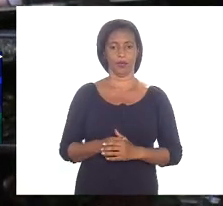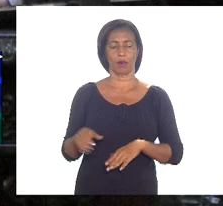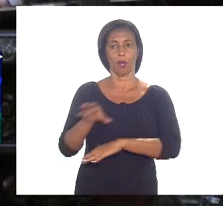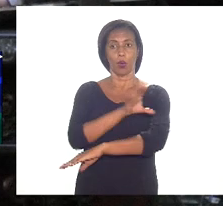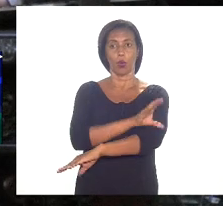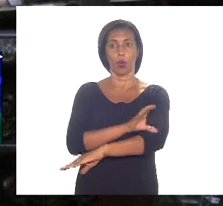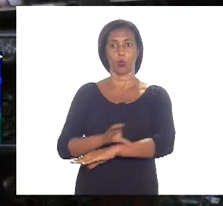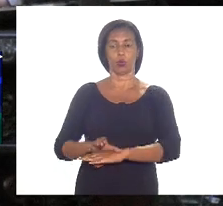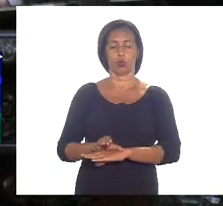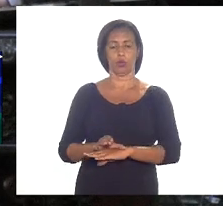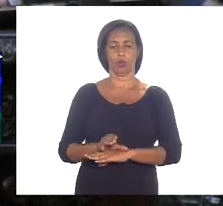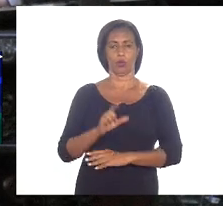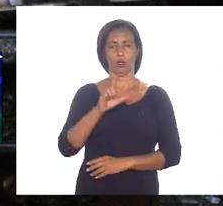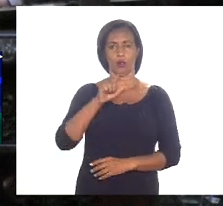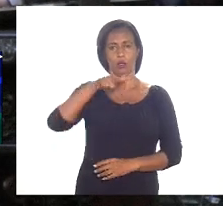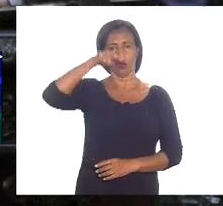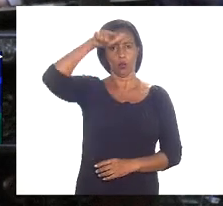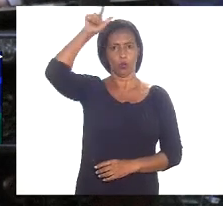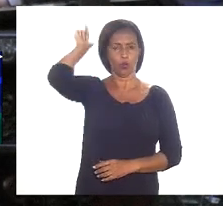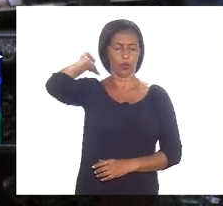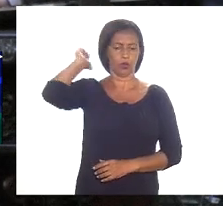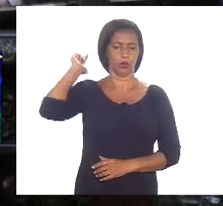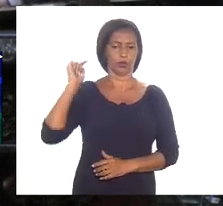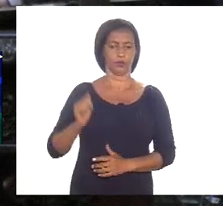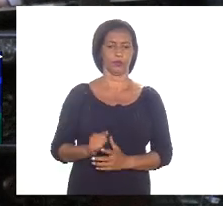o Deputado Luiz Paulo